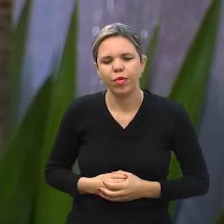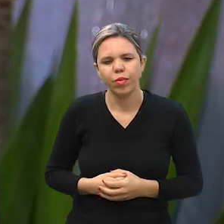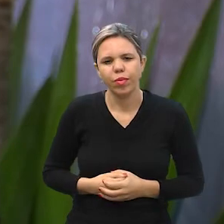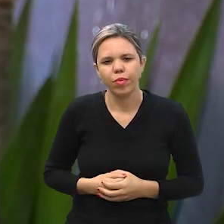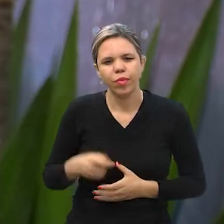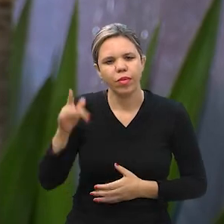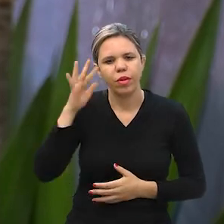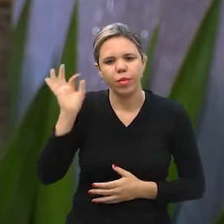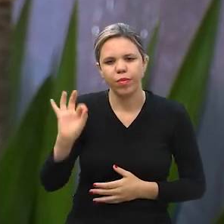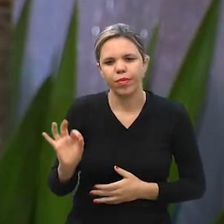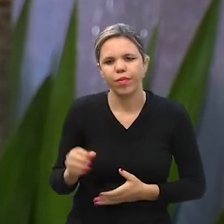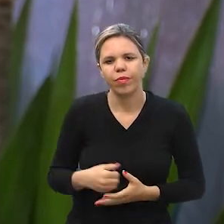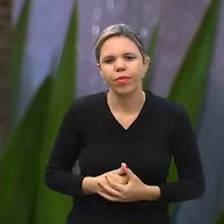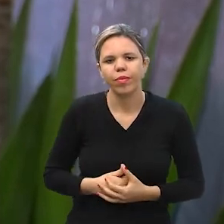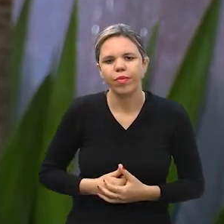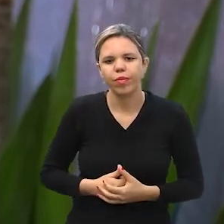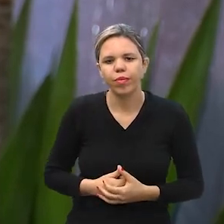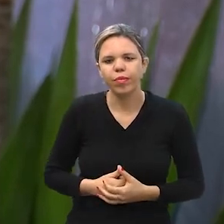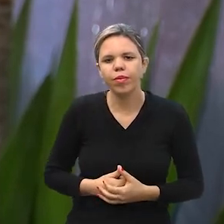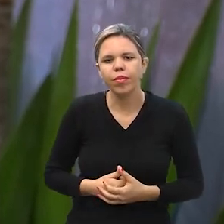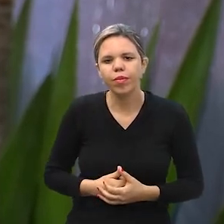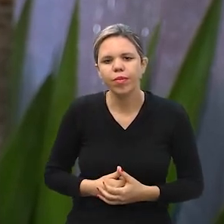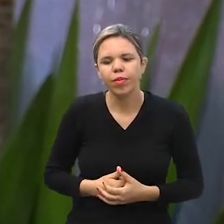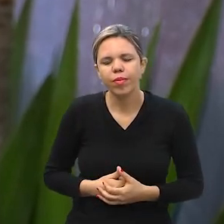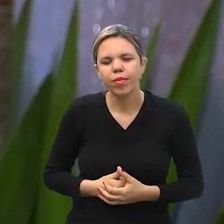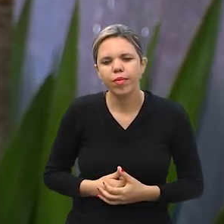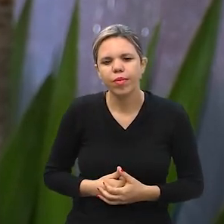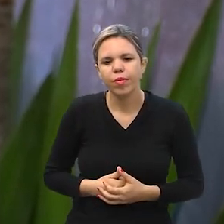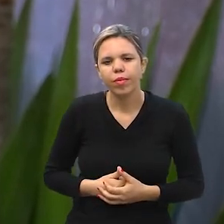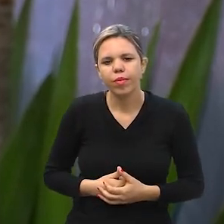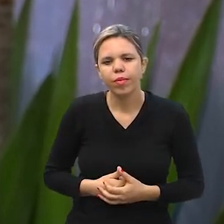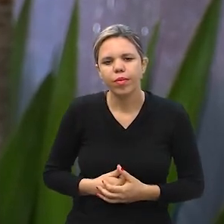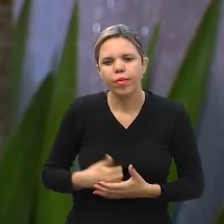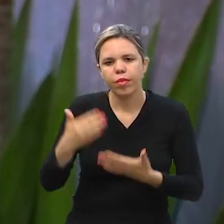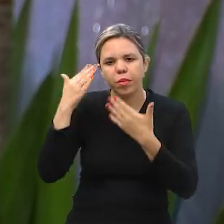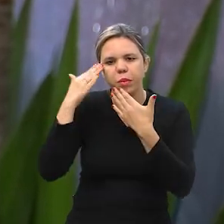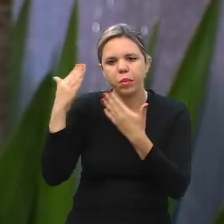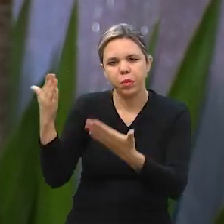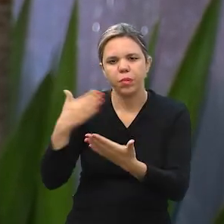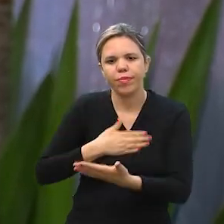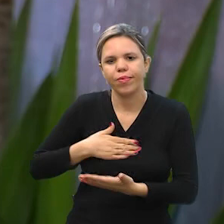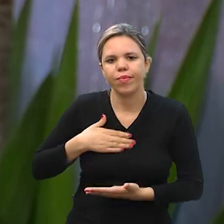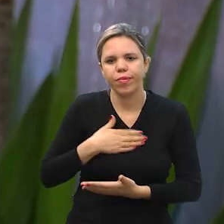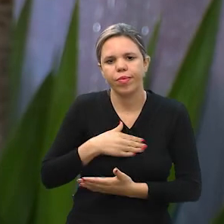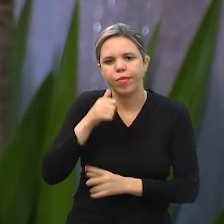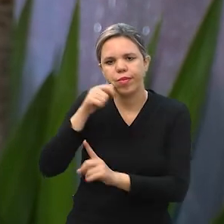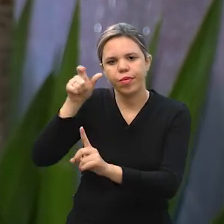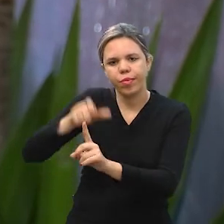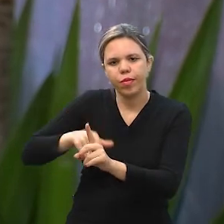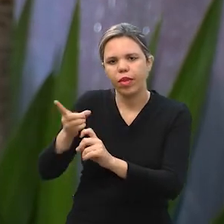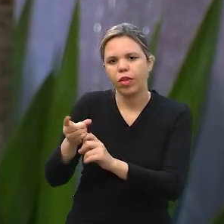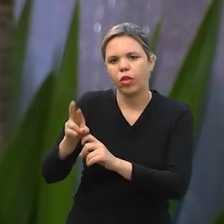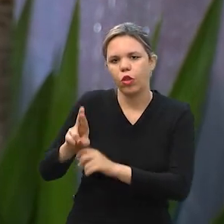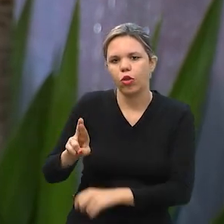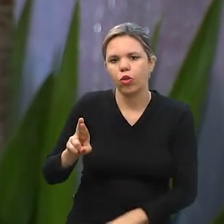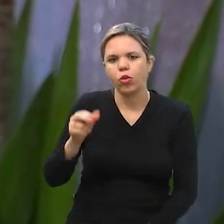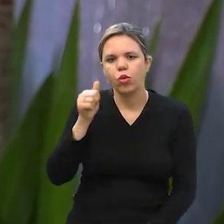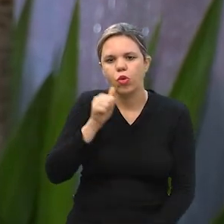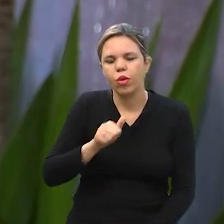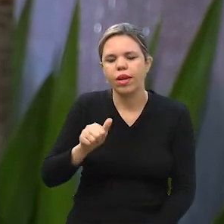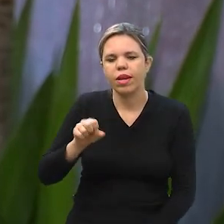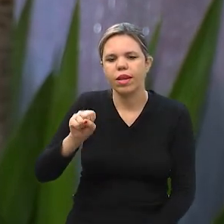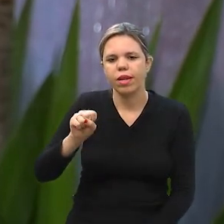nem imagina, mas eu tenho muita gratidão. Para mim, a doutora Sílvia